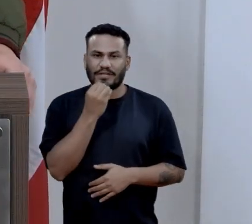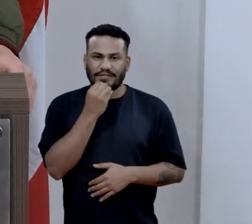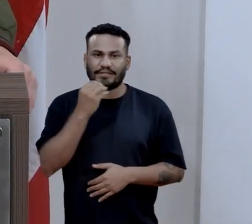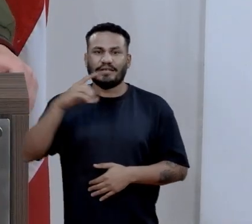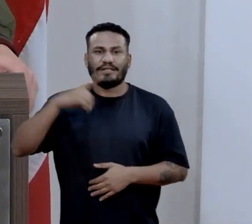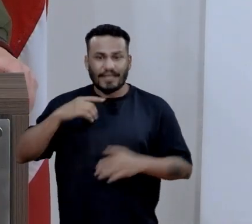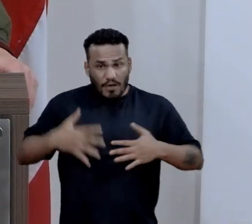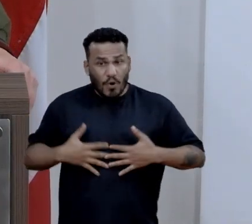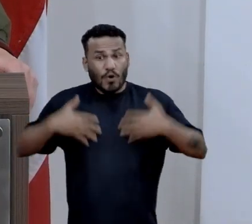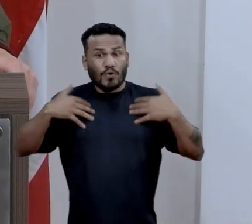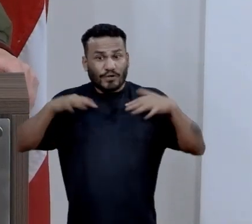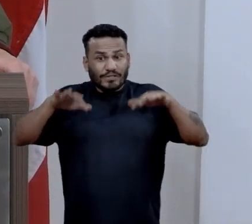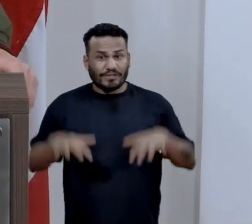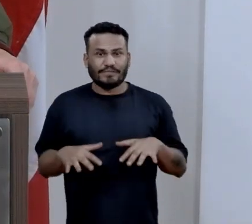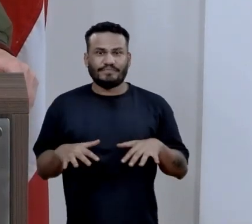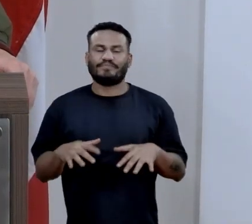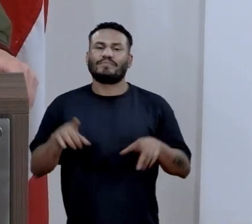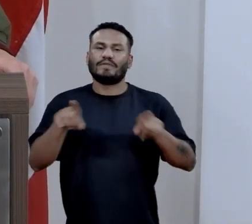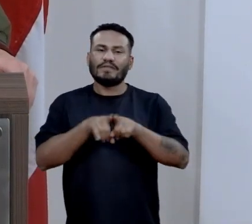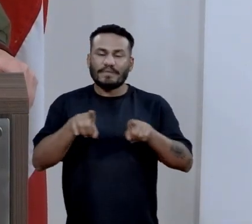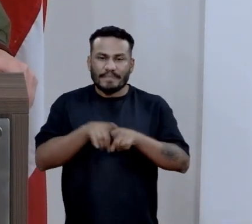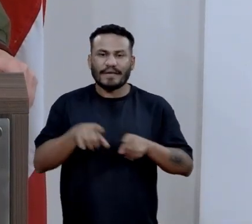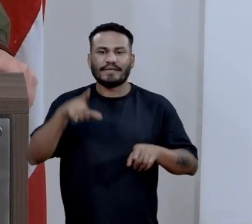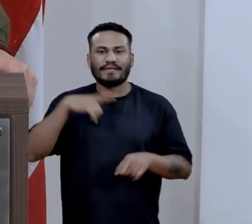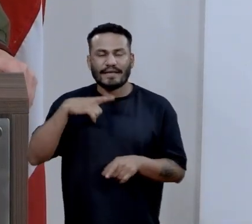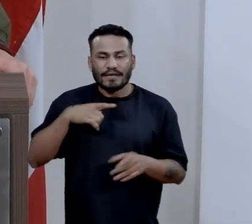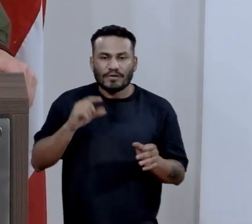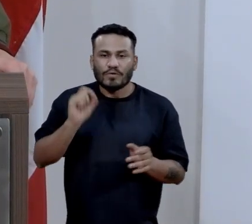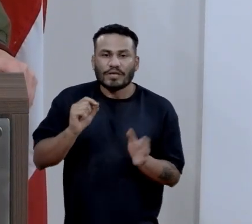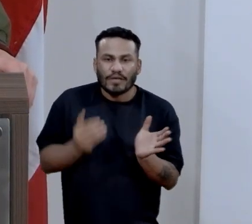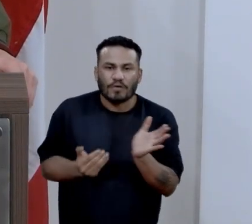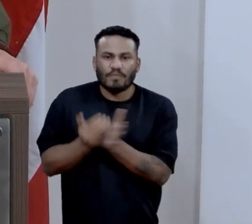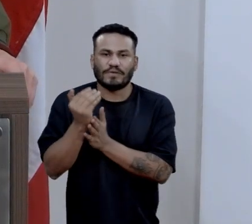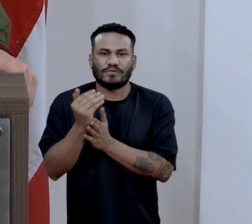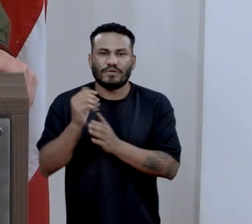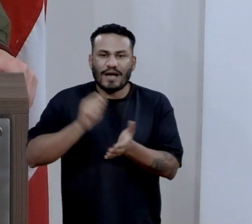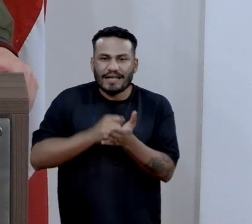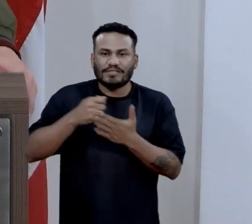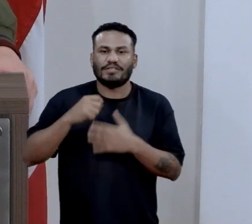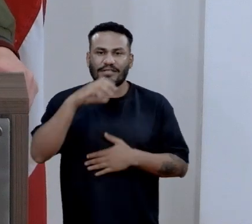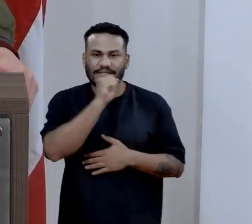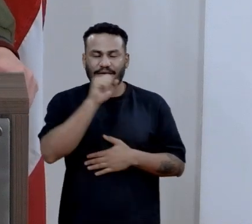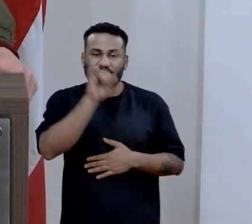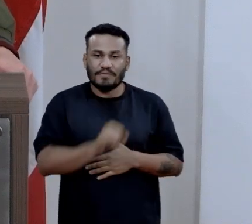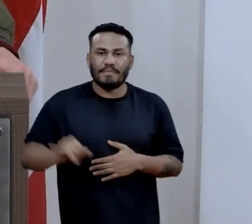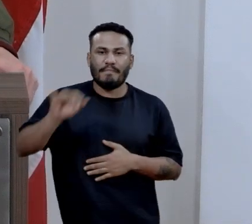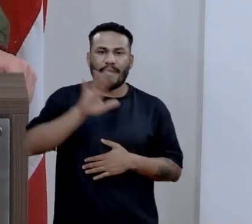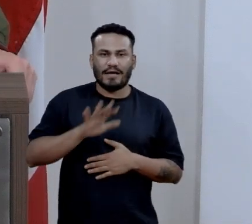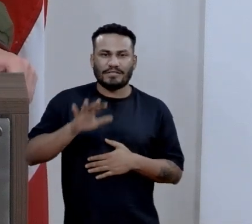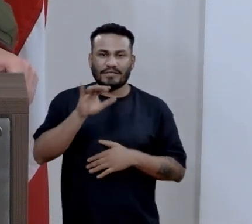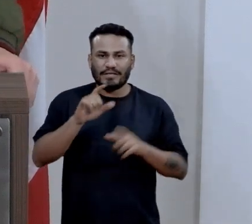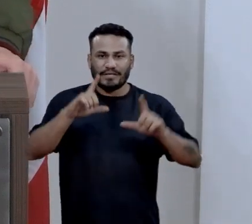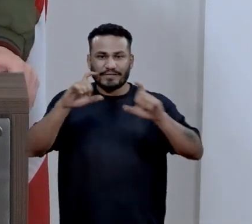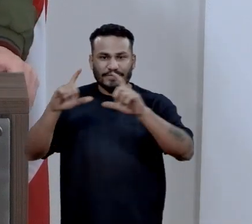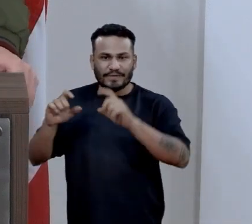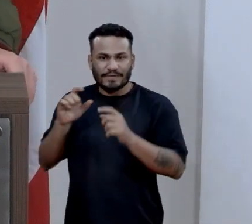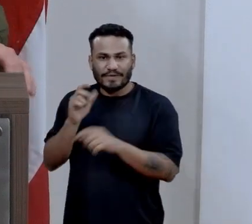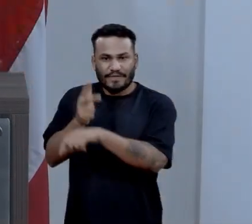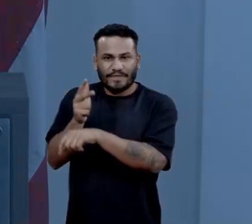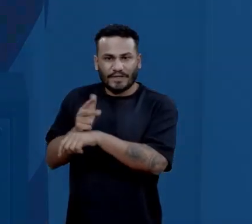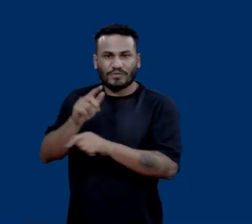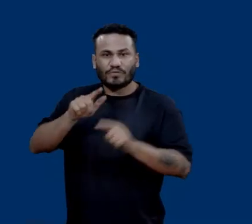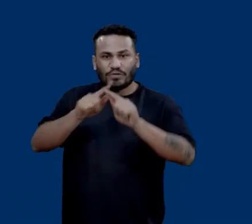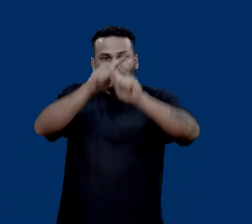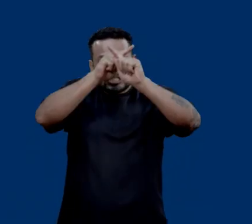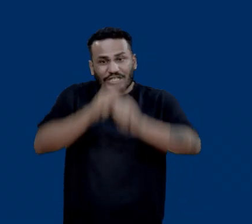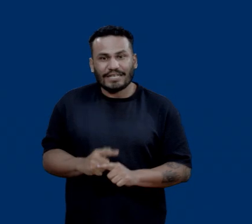a gente tem muito orgulho disso, e temos também o que começou nossas agendas no sábado, uma imagem da exibição dos vídeos da Gincana,